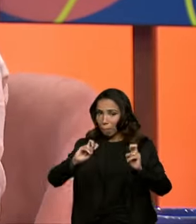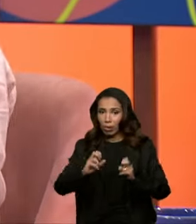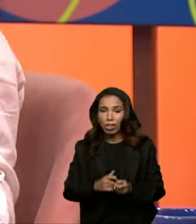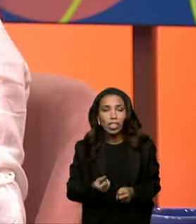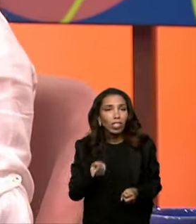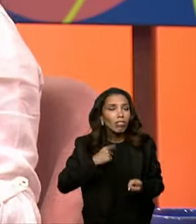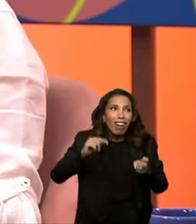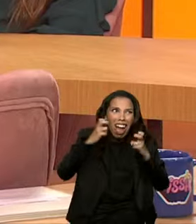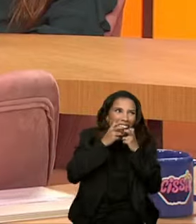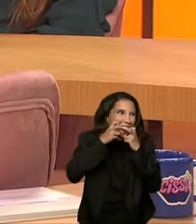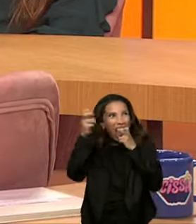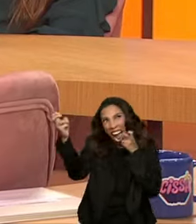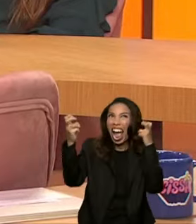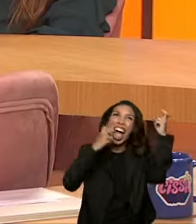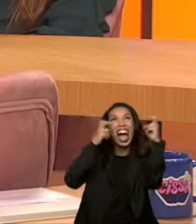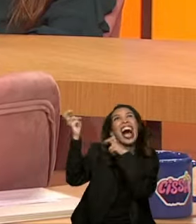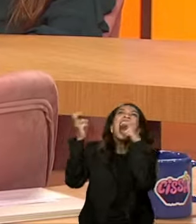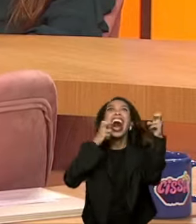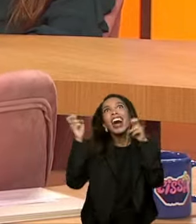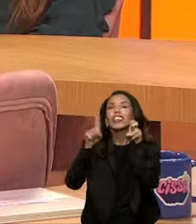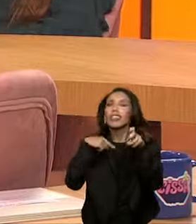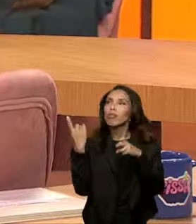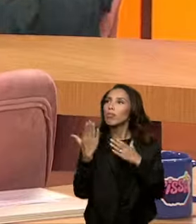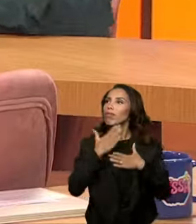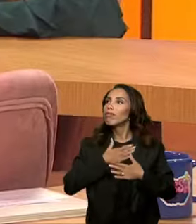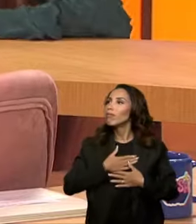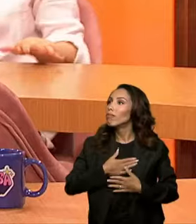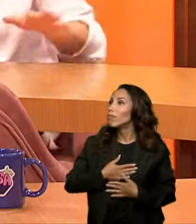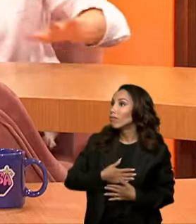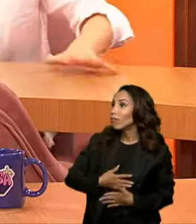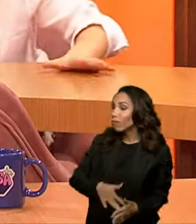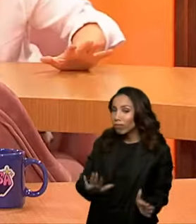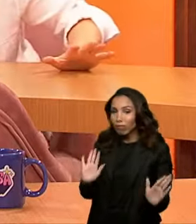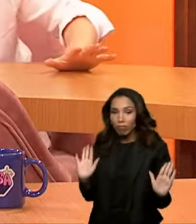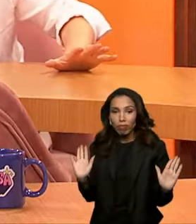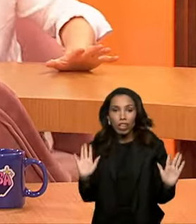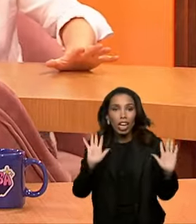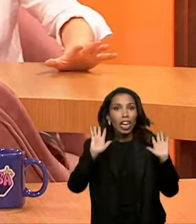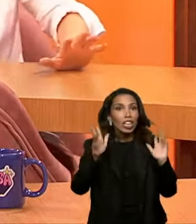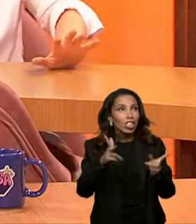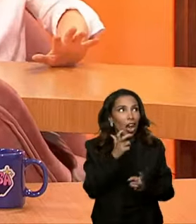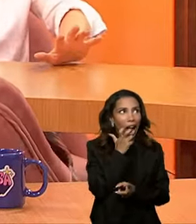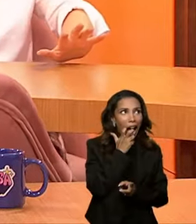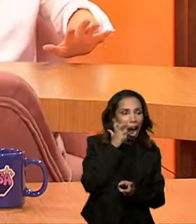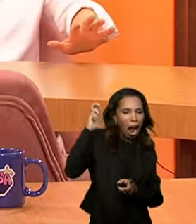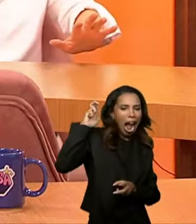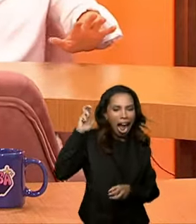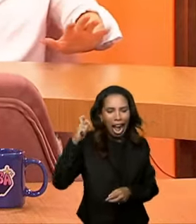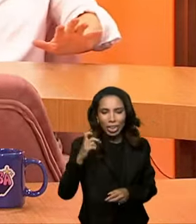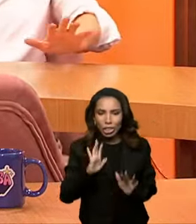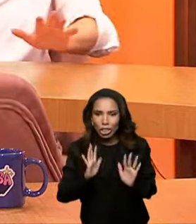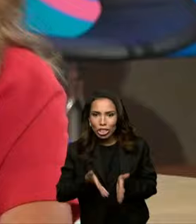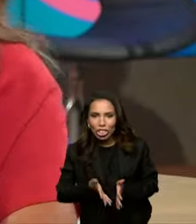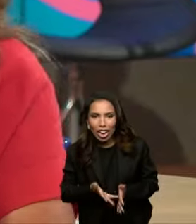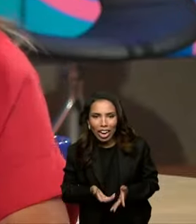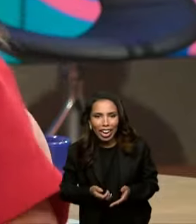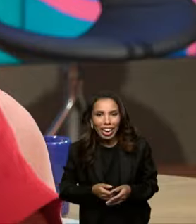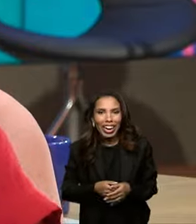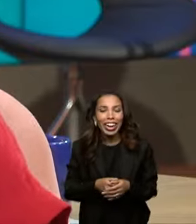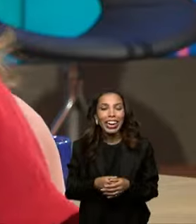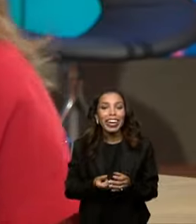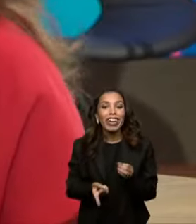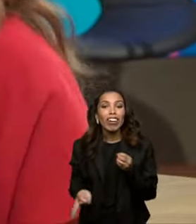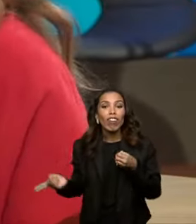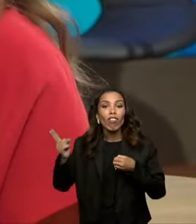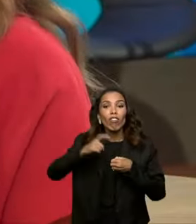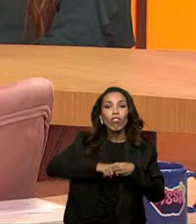A gente ficou calmíssimo, vocês repararam? Já liberei um agudo. Já liberou um agudo. Mas foi maneiro, minha comadre. Mas voltando ao